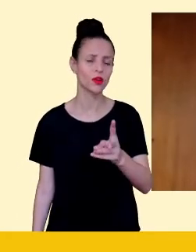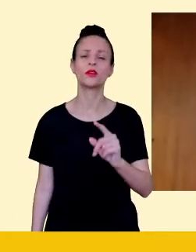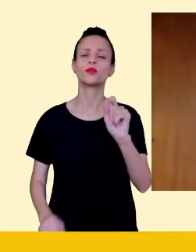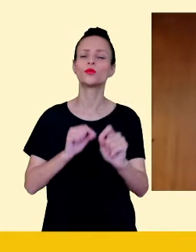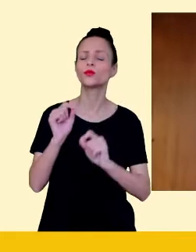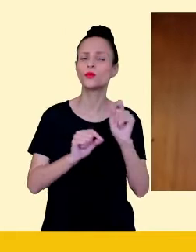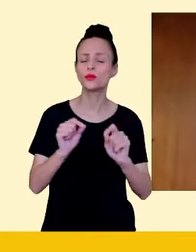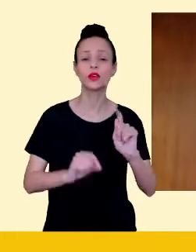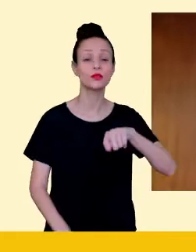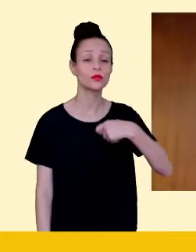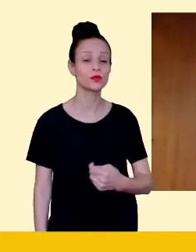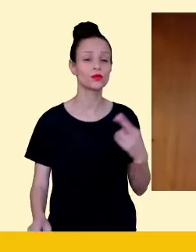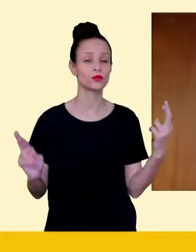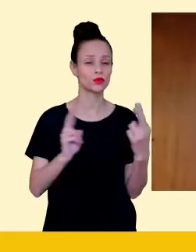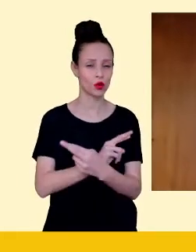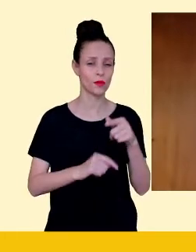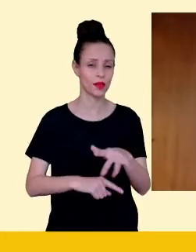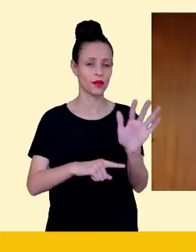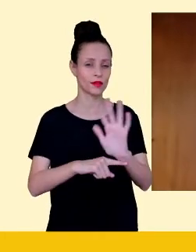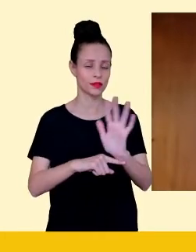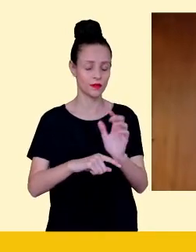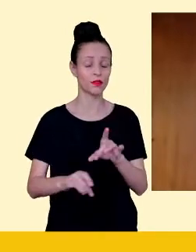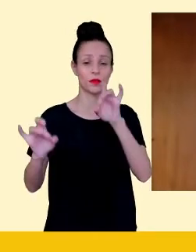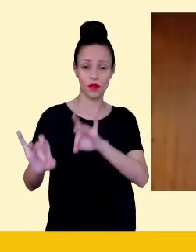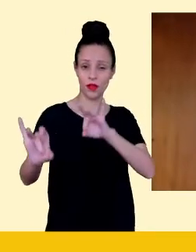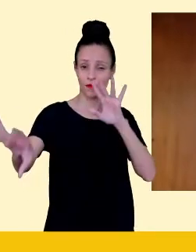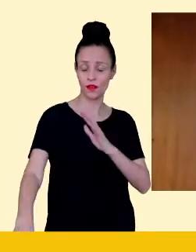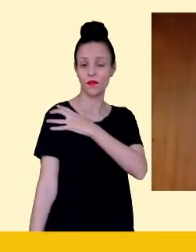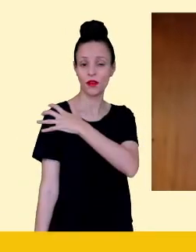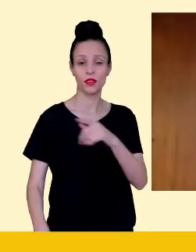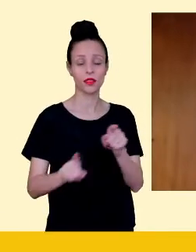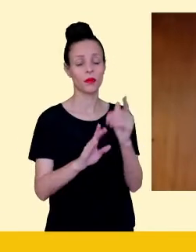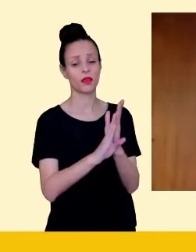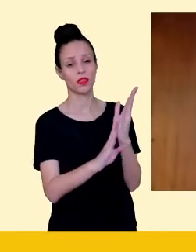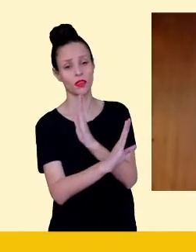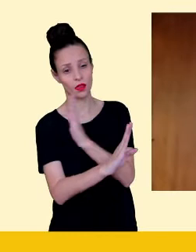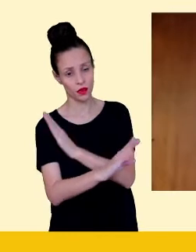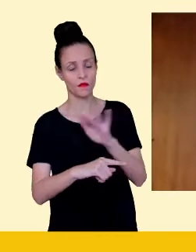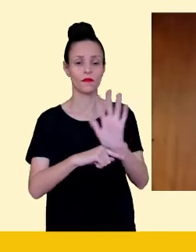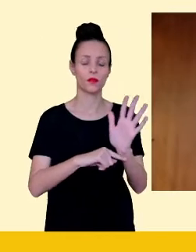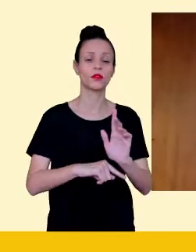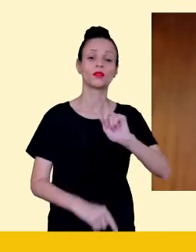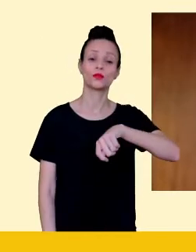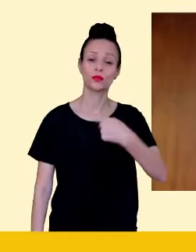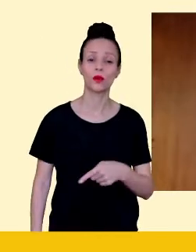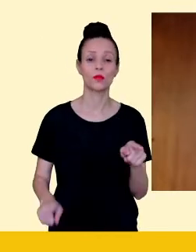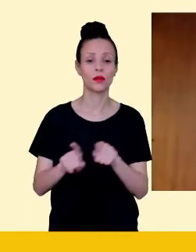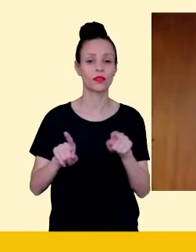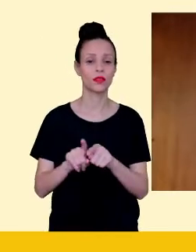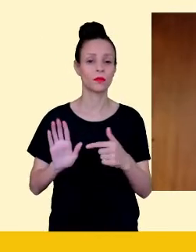filmes anteriores. Não só naquilo que diz respeito ao protagonismo indígena, por exemplo, como já era o